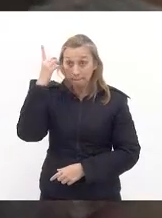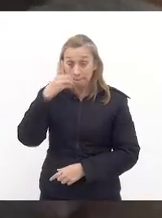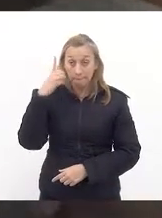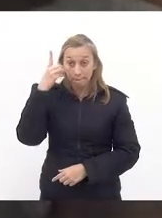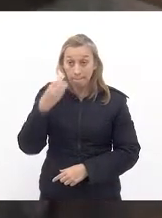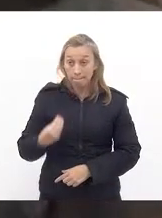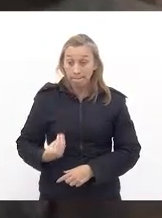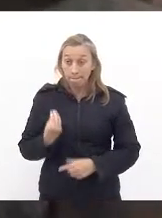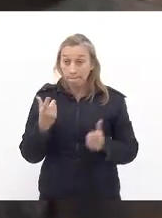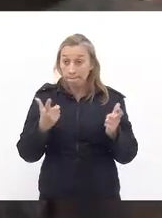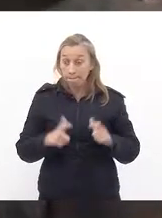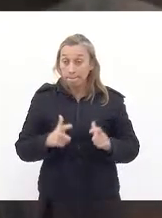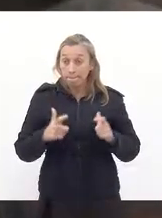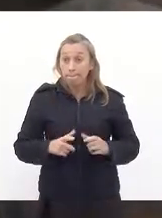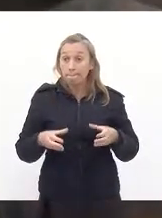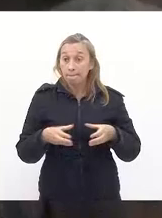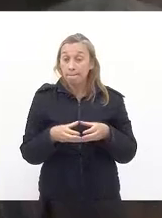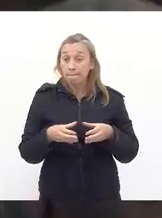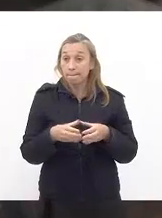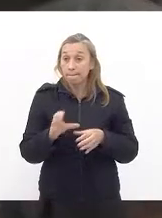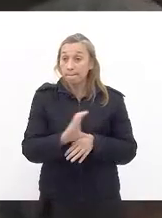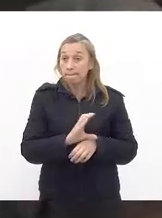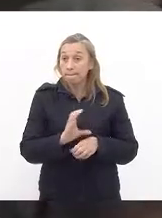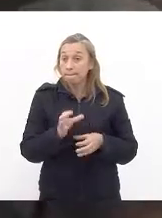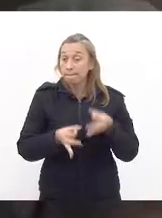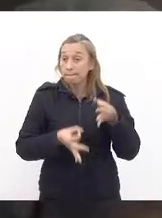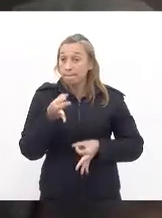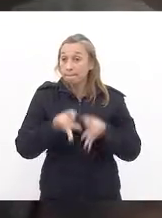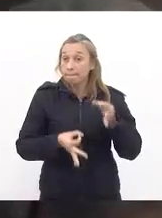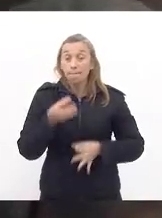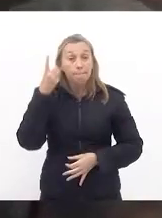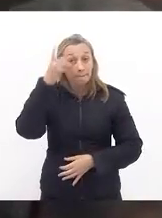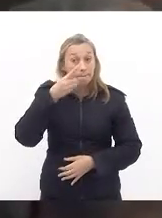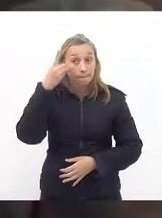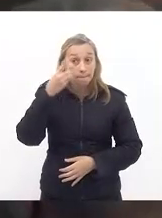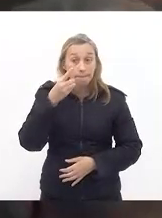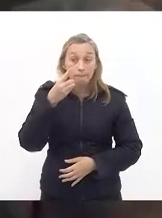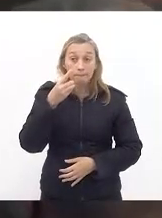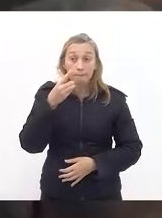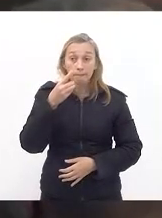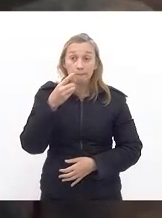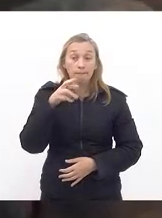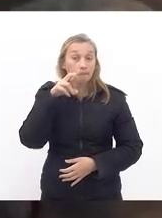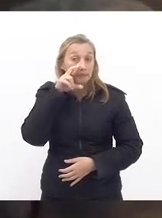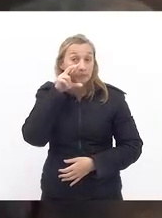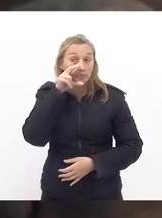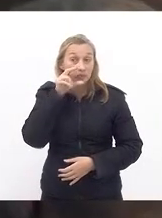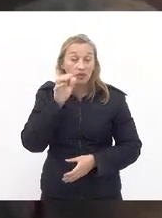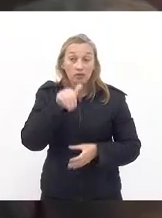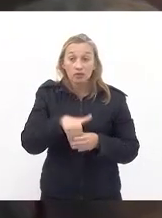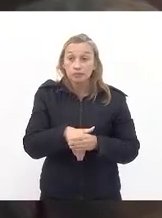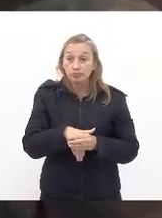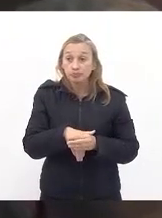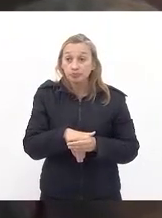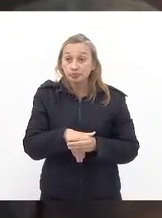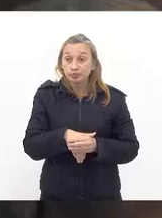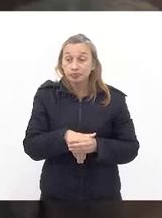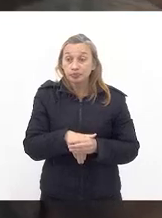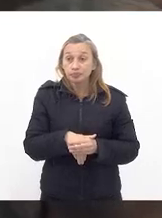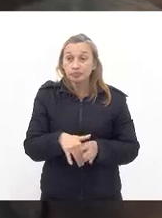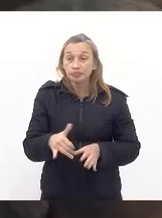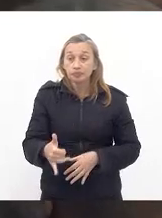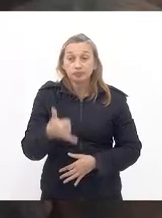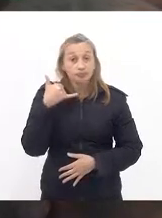presente na comissão de construção Justiça Deputado rosenverg Reis votou pelo